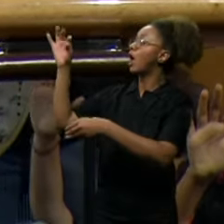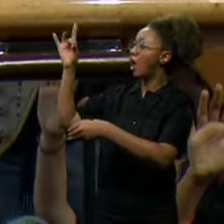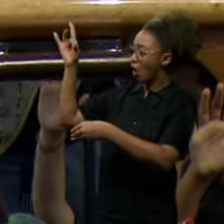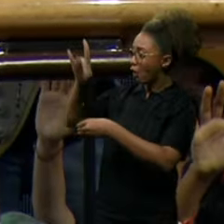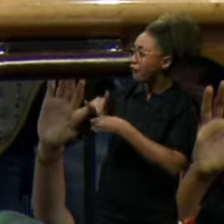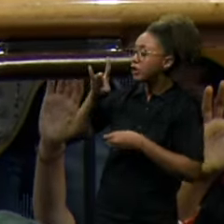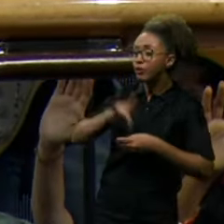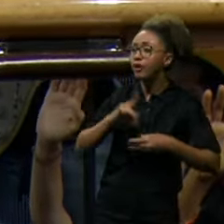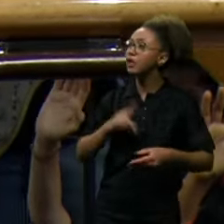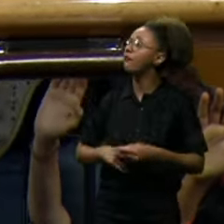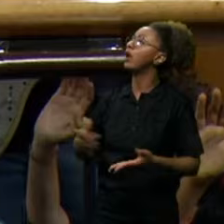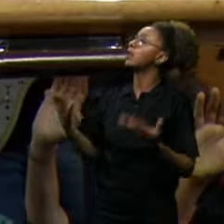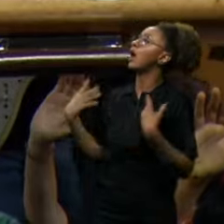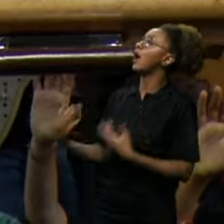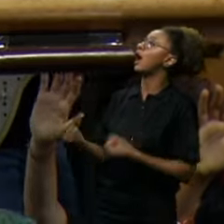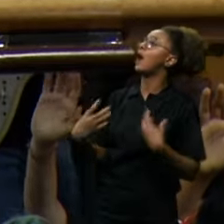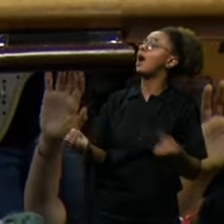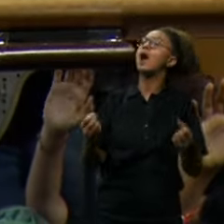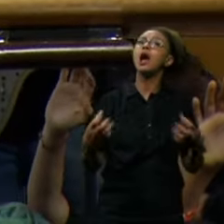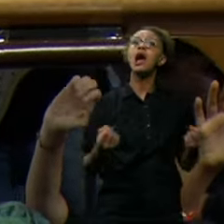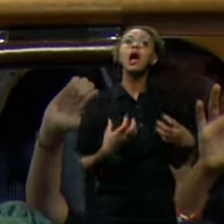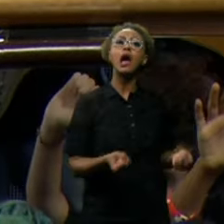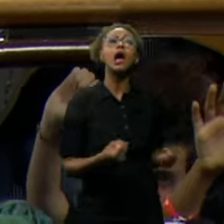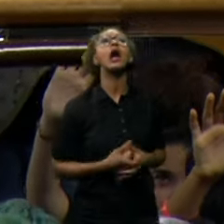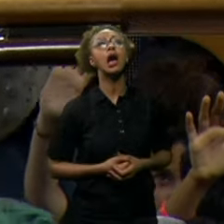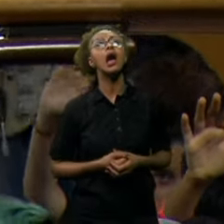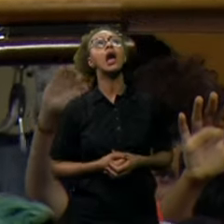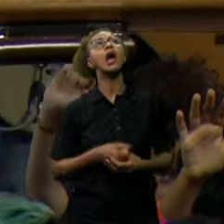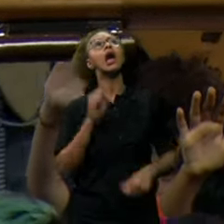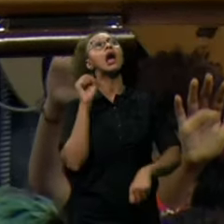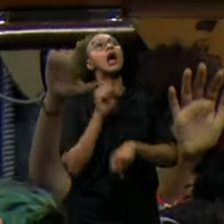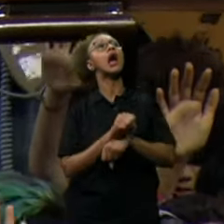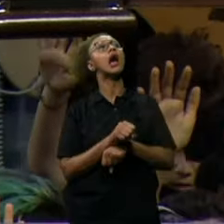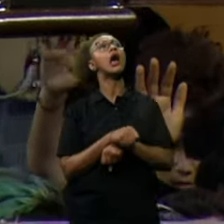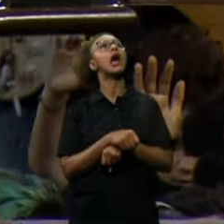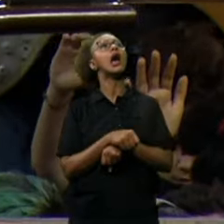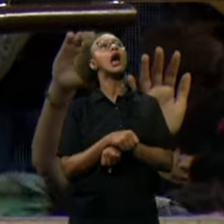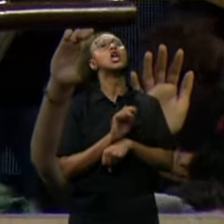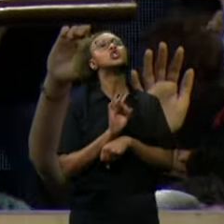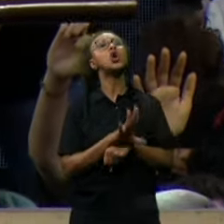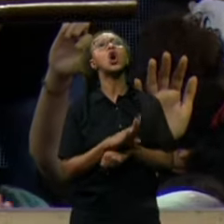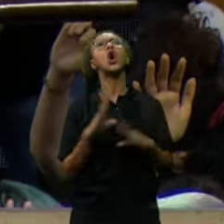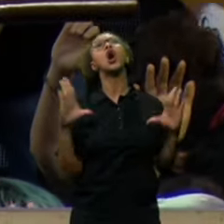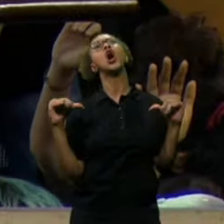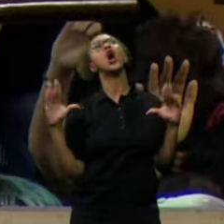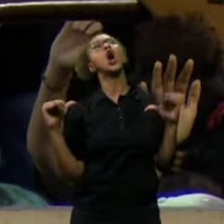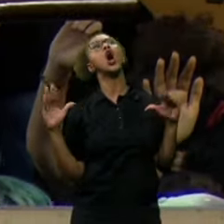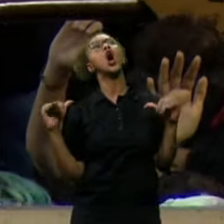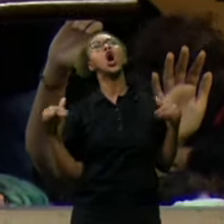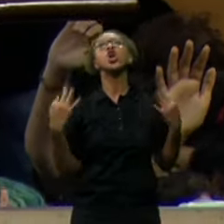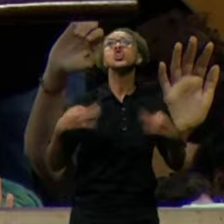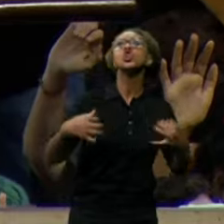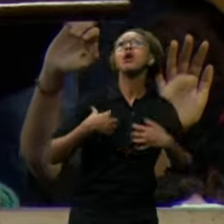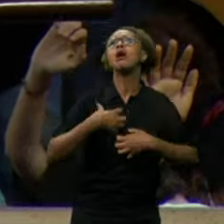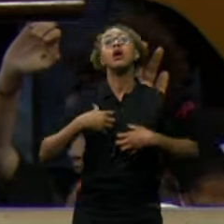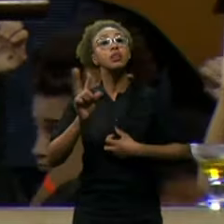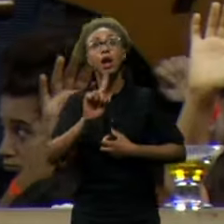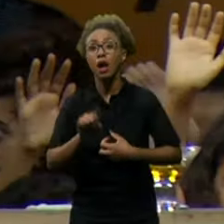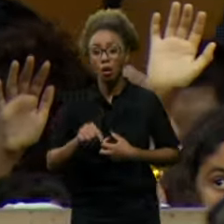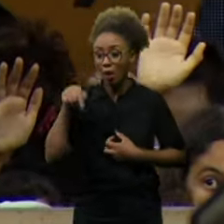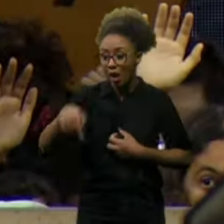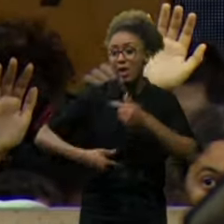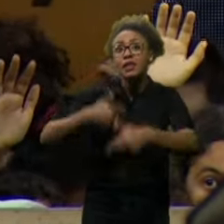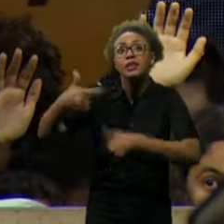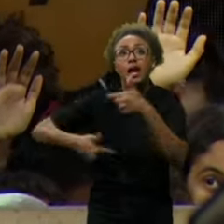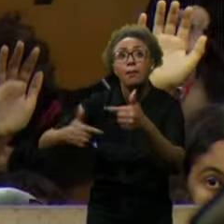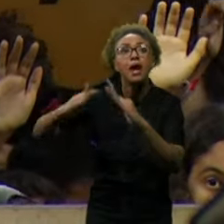eu não profetizo o barrigão nem gordura mentores nem farto da calça Palavra de Deus não